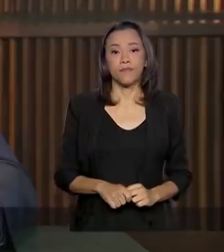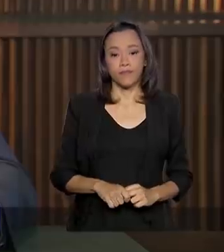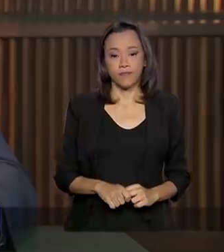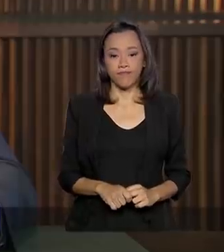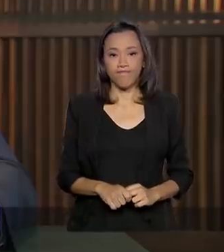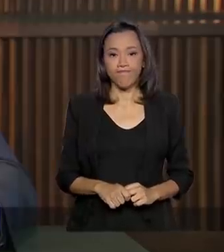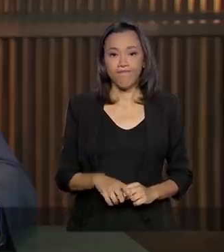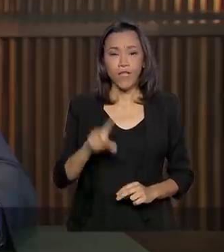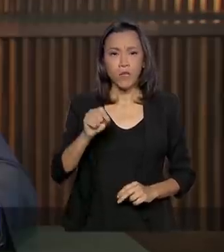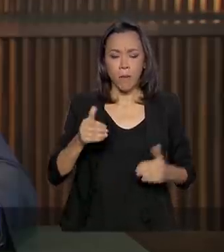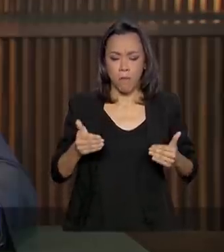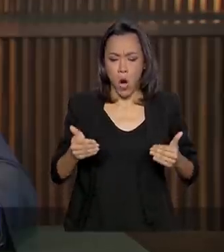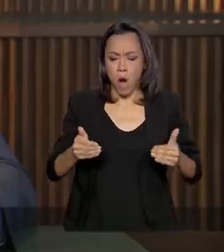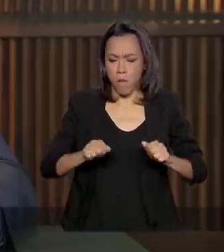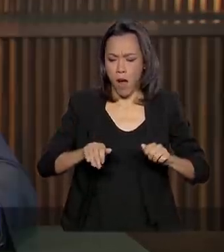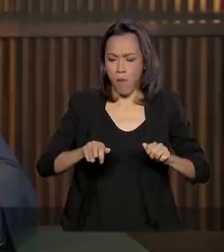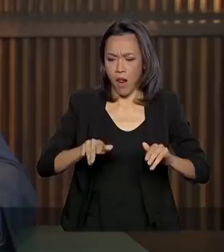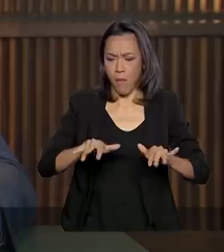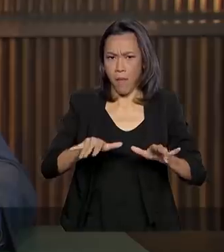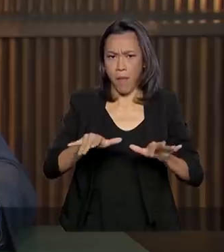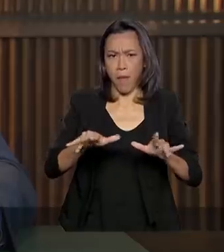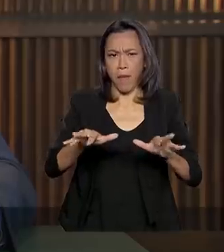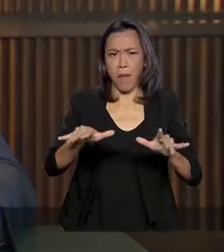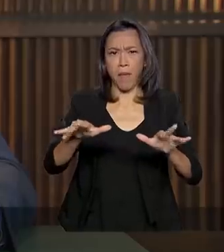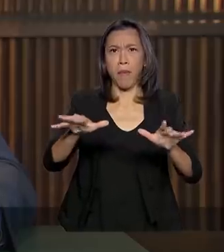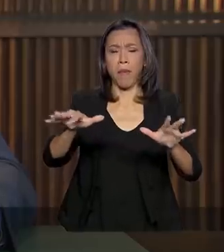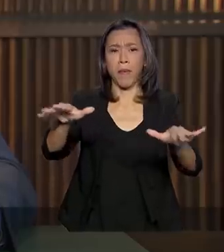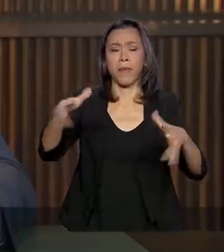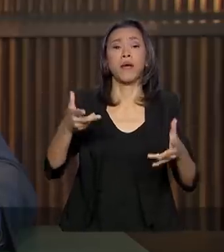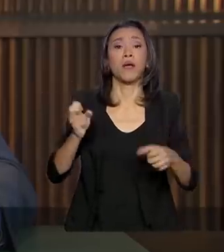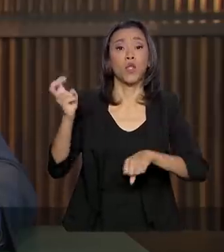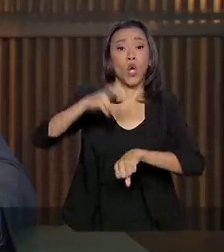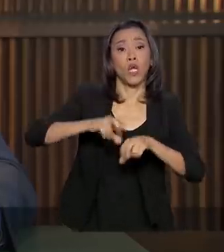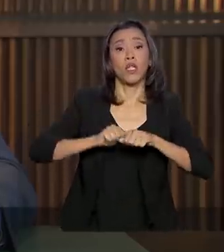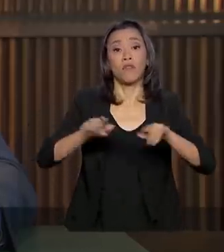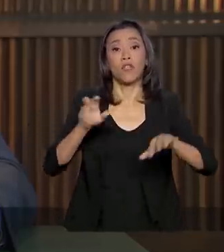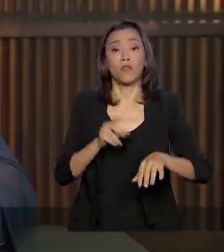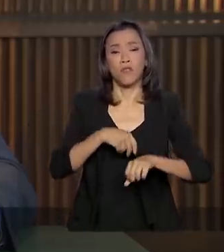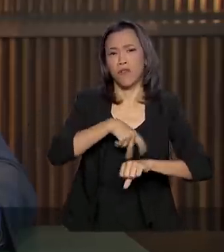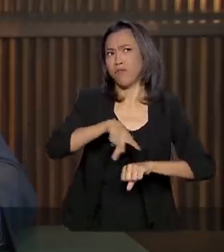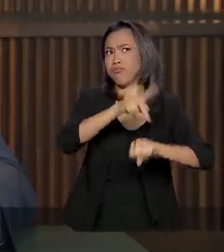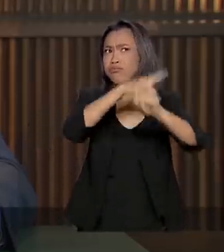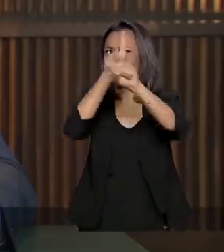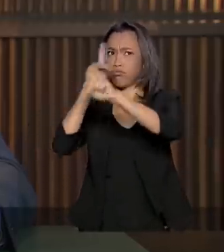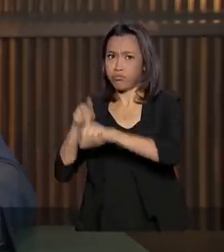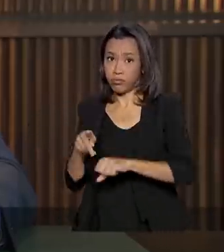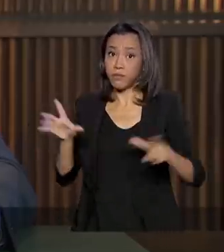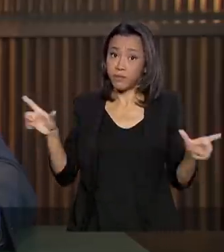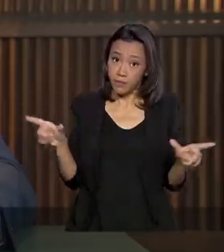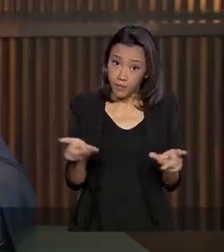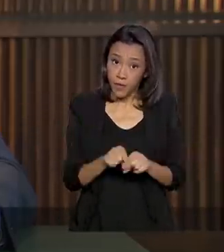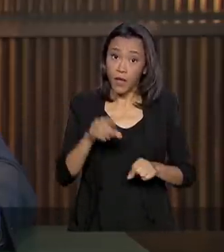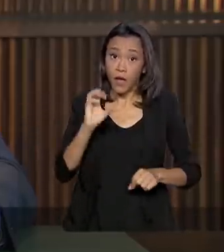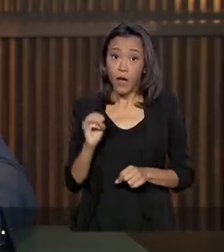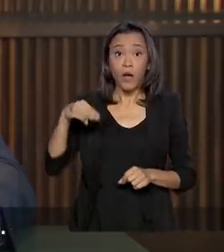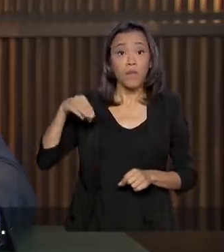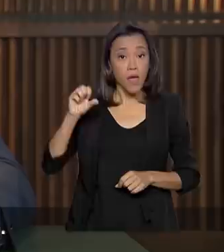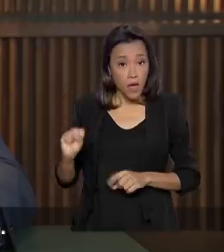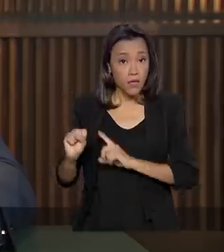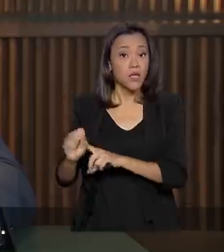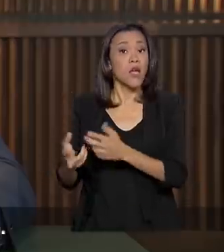Diante do avanço do coronavírus em muitos países, a Organização Mundial de Saúde, de forma responsável,